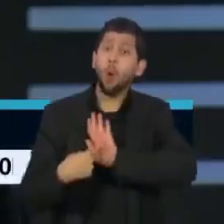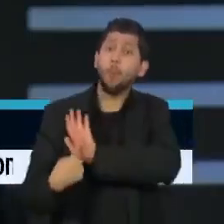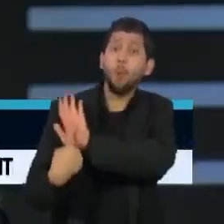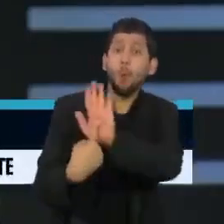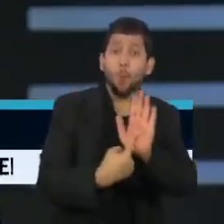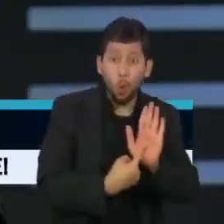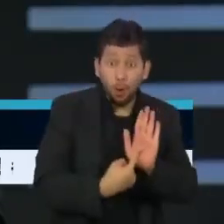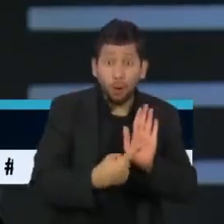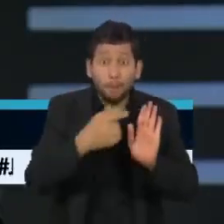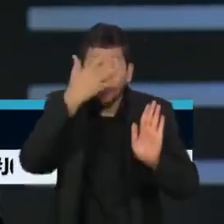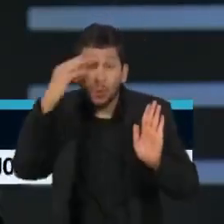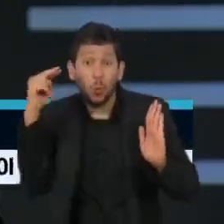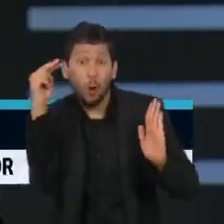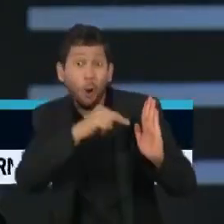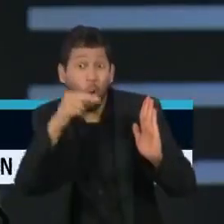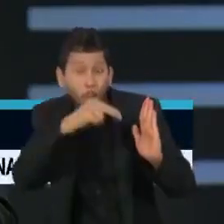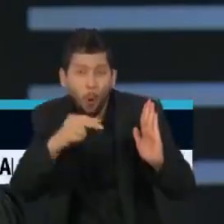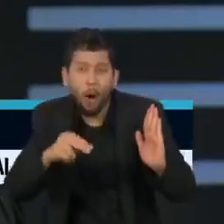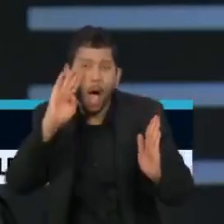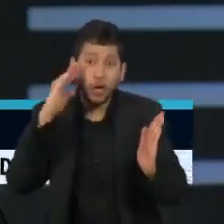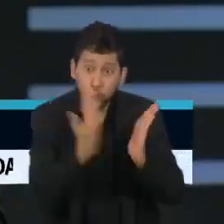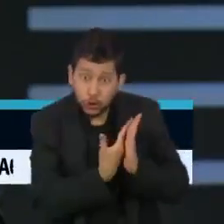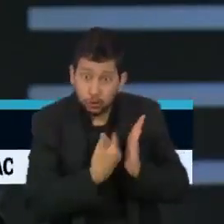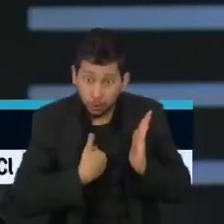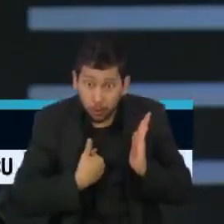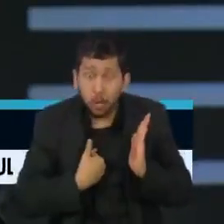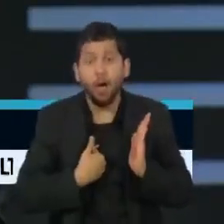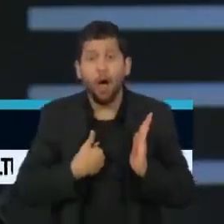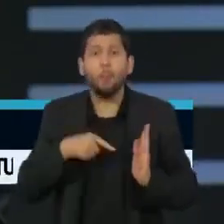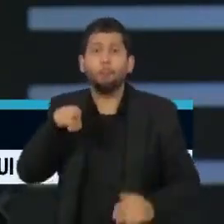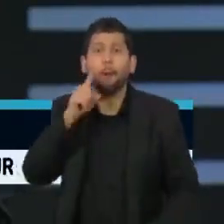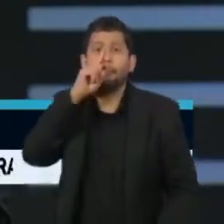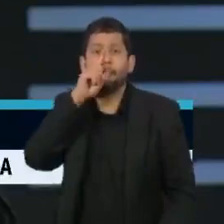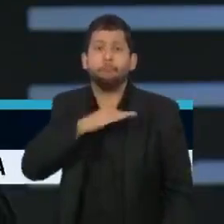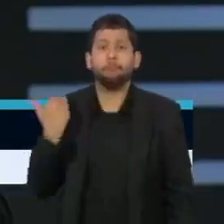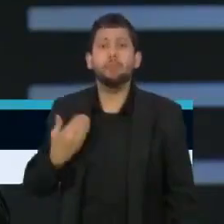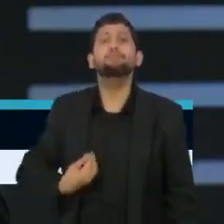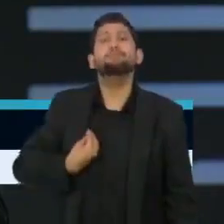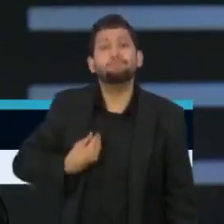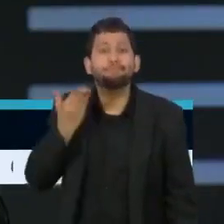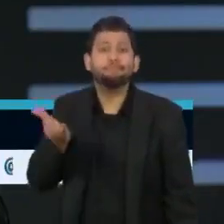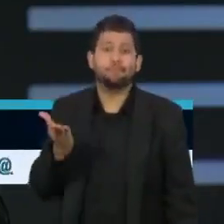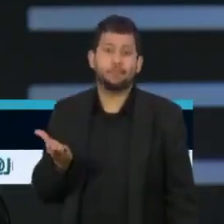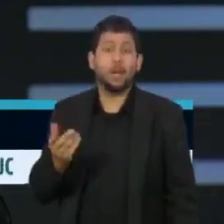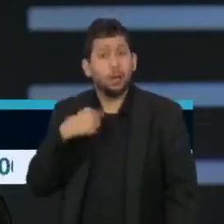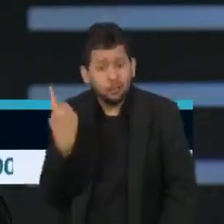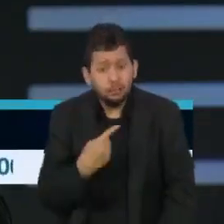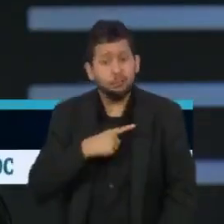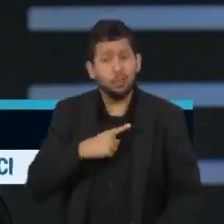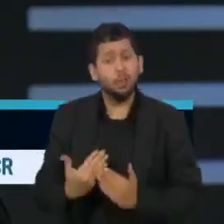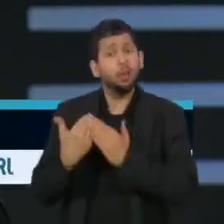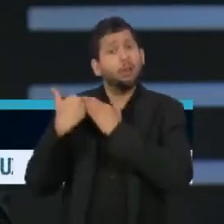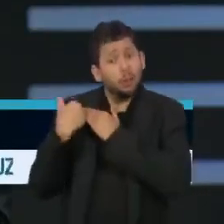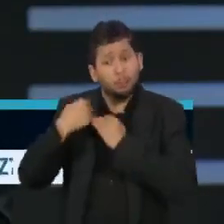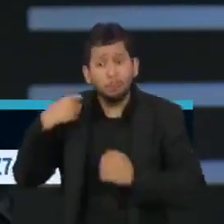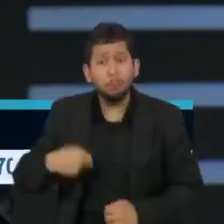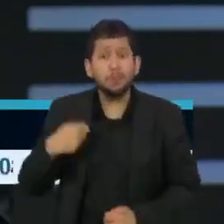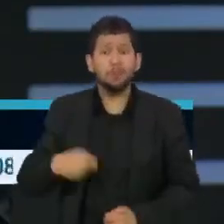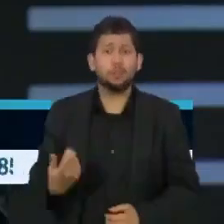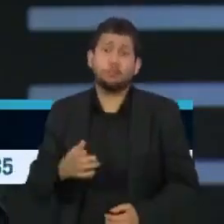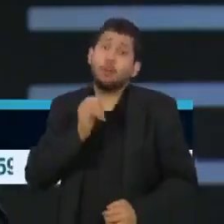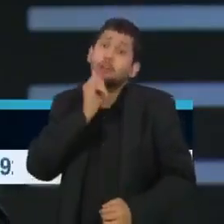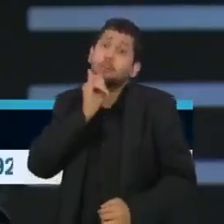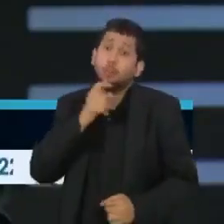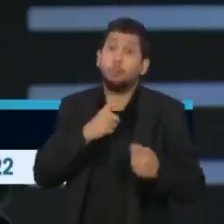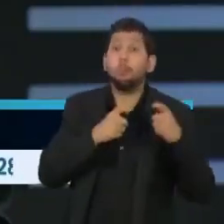matar e mata efetivamente Então a gente tem uma responsabilidade que não é tipo não guarde não é não é a mesma linha de